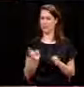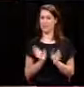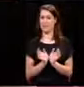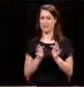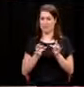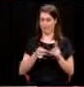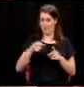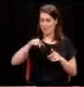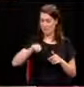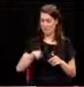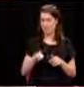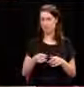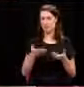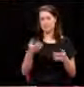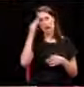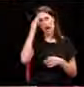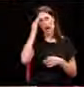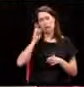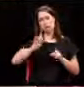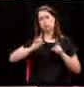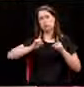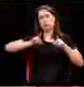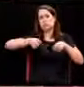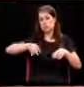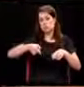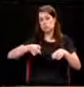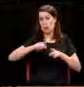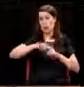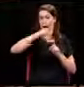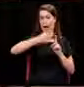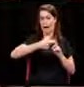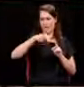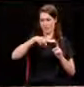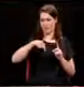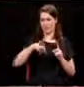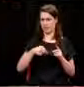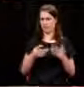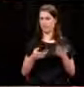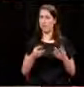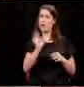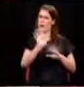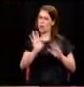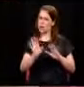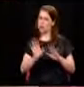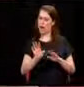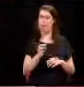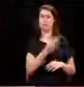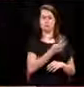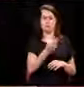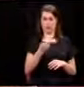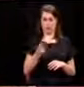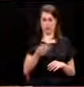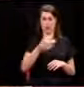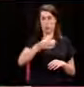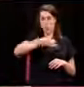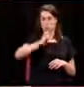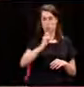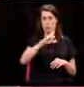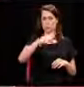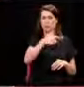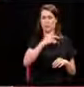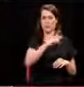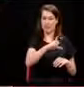princípio deste ano, se não estou em erro. Portal do Cidadão Surdo? Não, o portal já está inaugurado desde o princípio. Okay. Eu digo a parte de